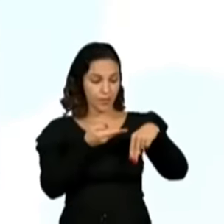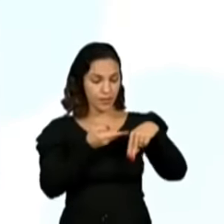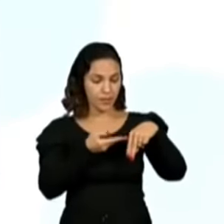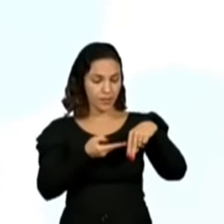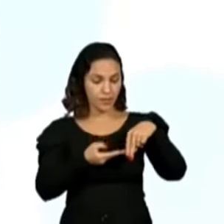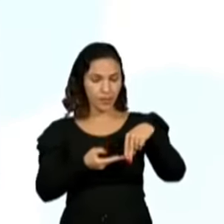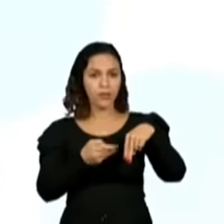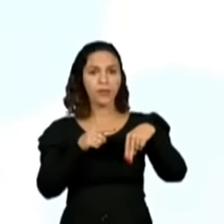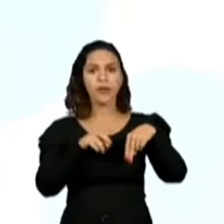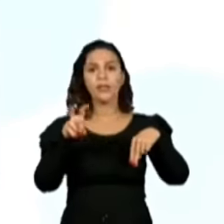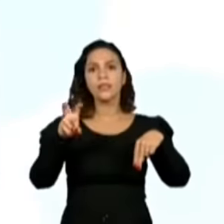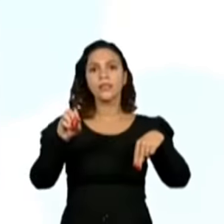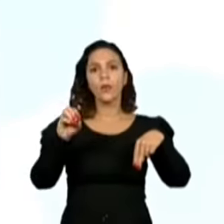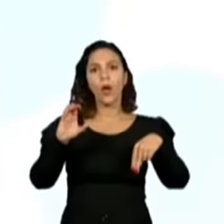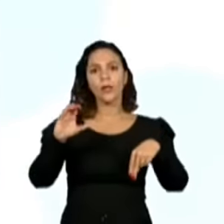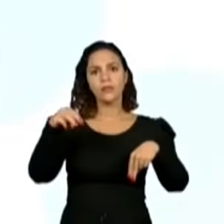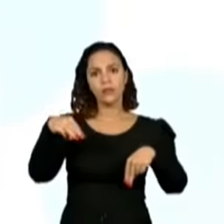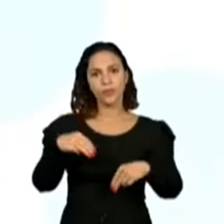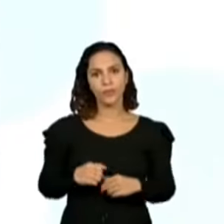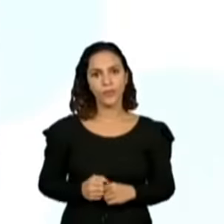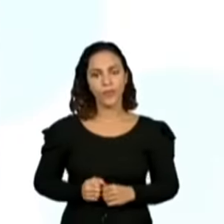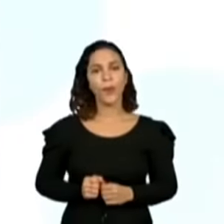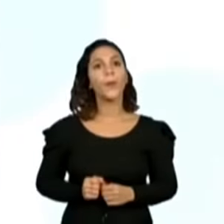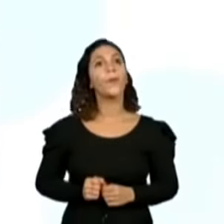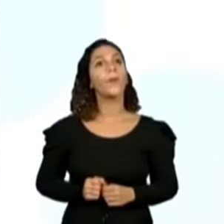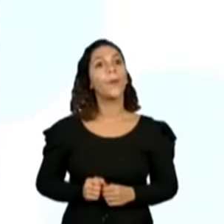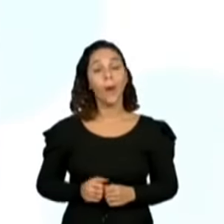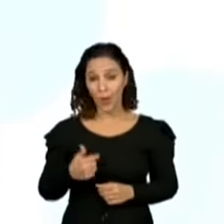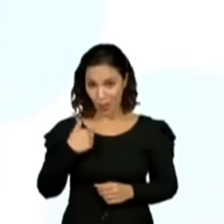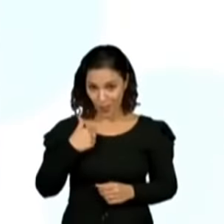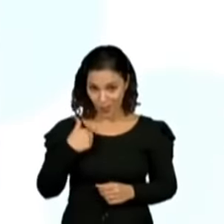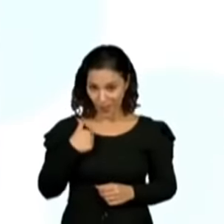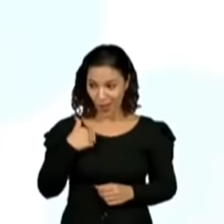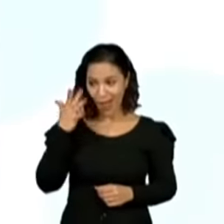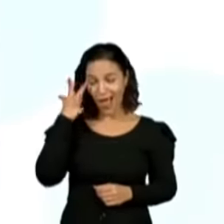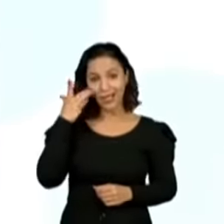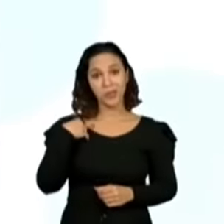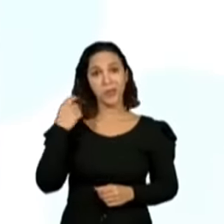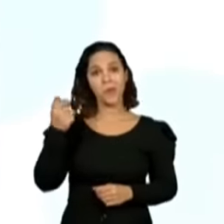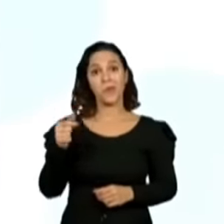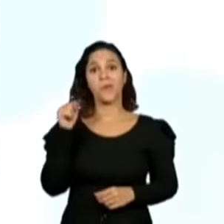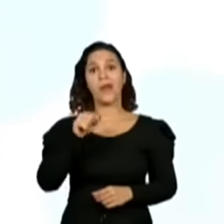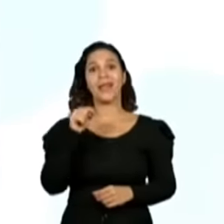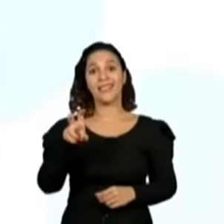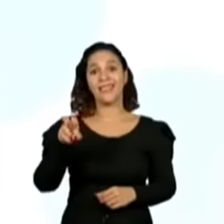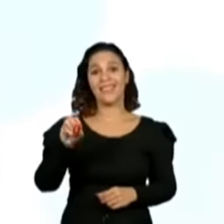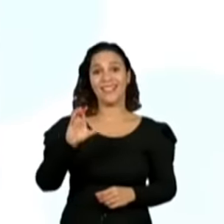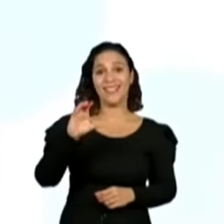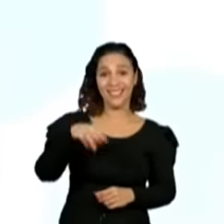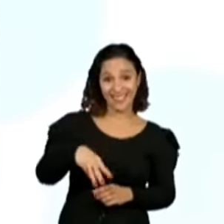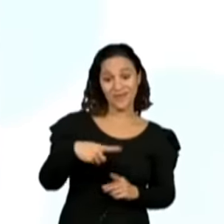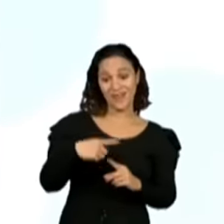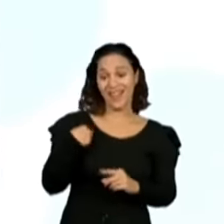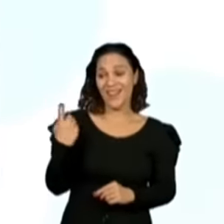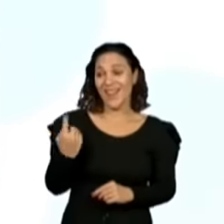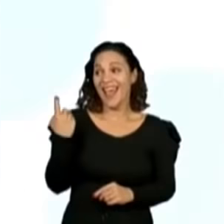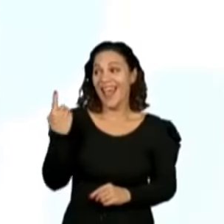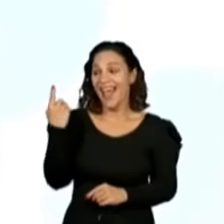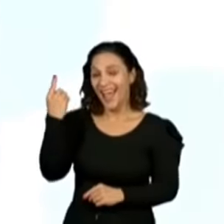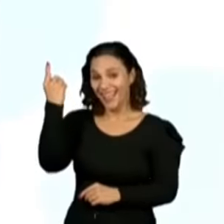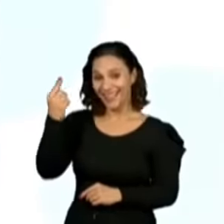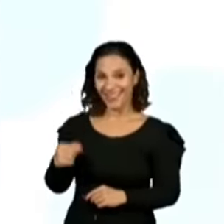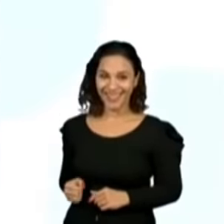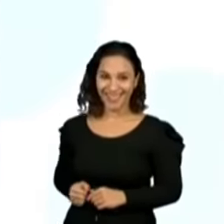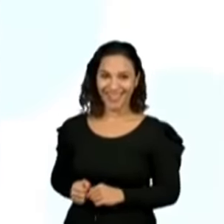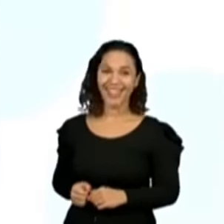de 50 centímetros. Olha, Pro, o meu deve estar quase aí, hein? Está próximo dos 50 centímetros. Descobrimos